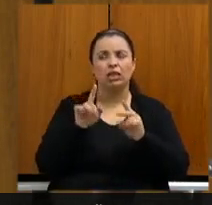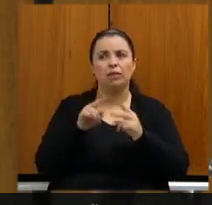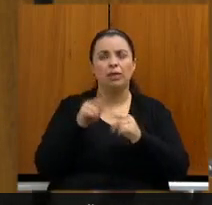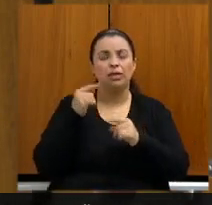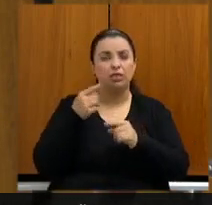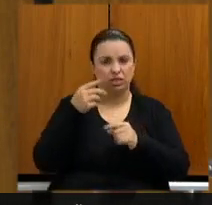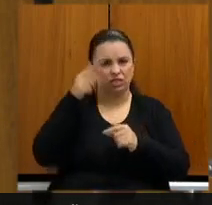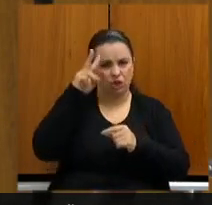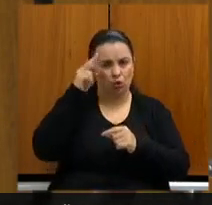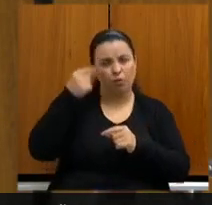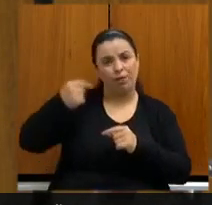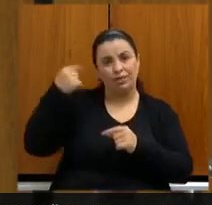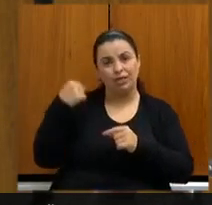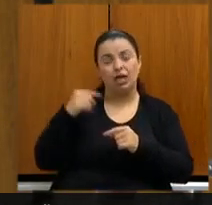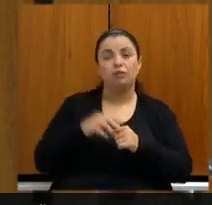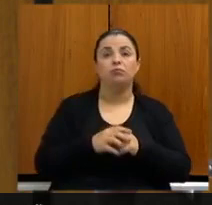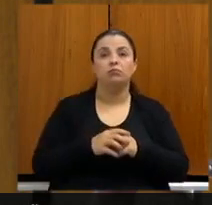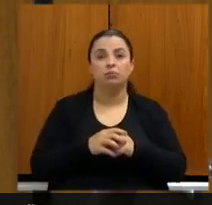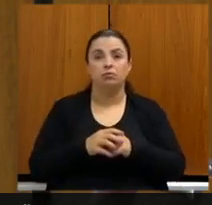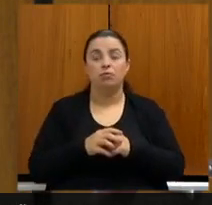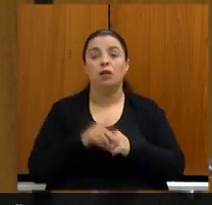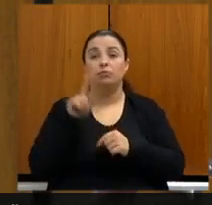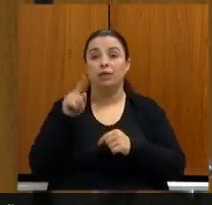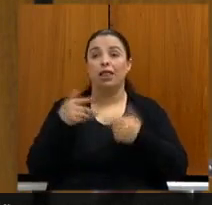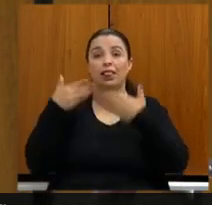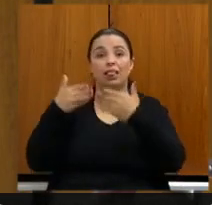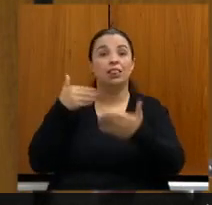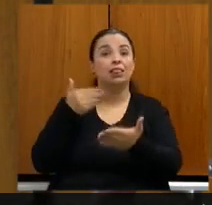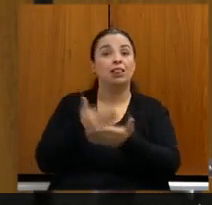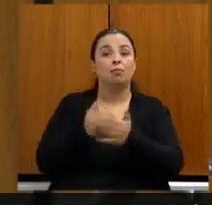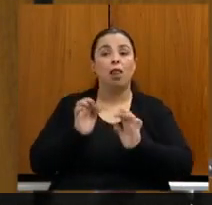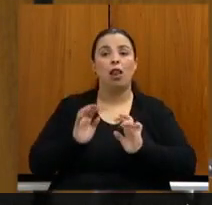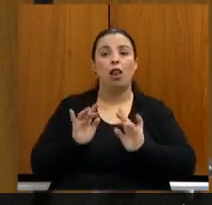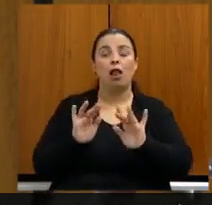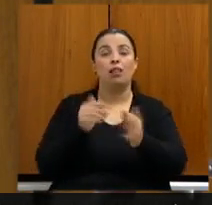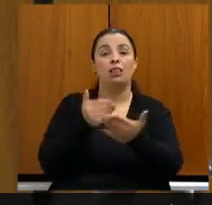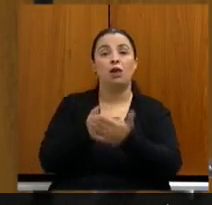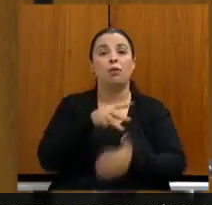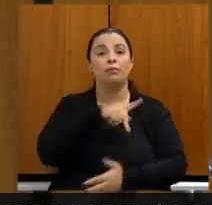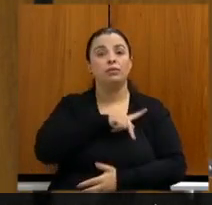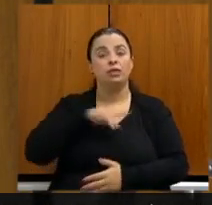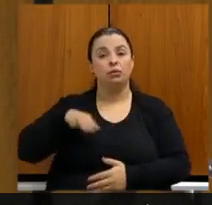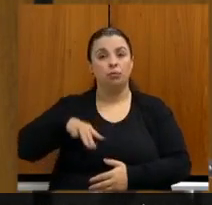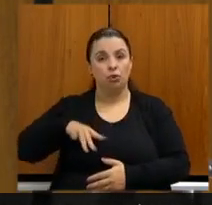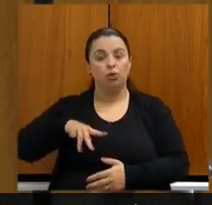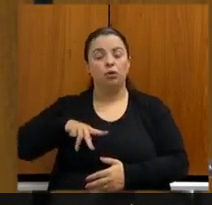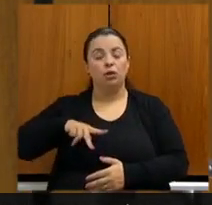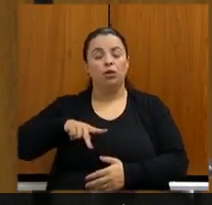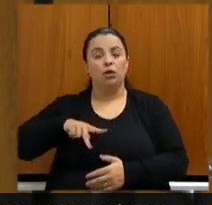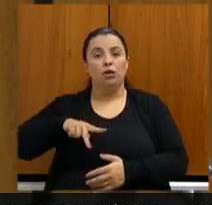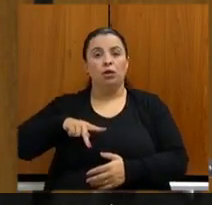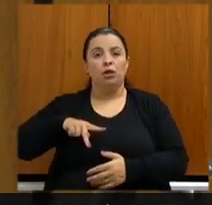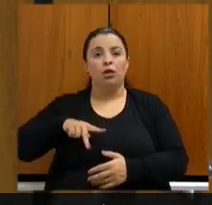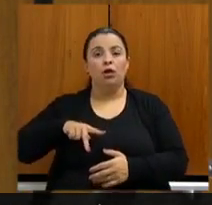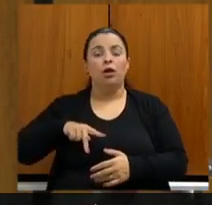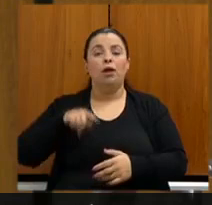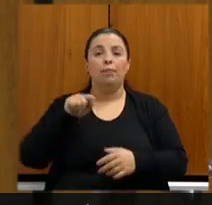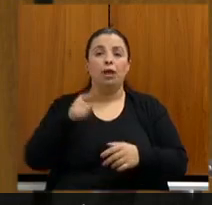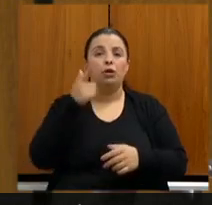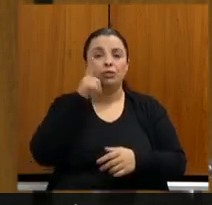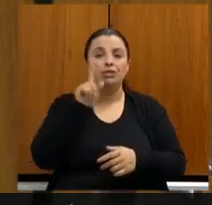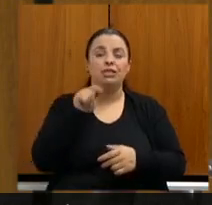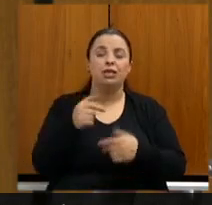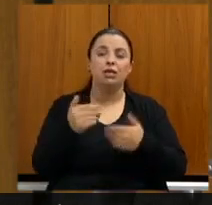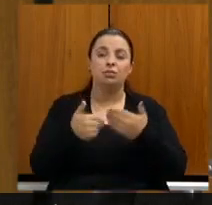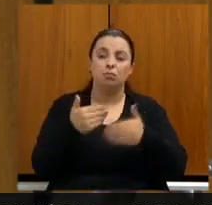Betim para poder reivindicar inclusive o direito de defesa mesmo É nesse processo que é viciado que que passa